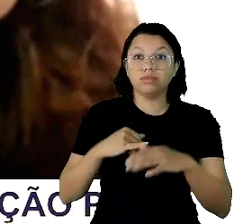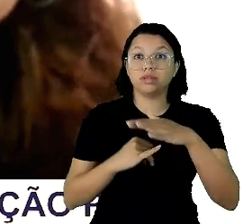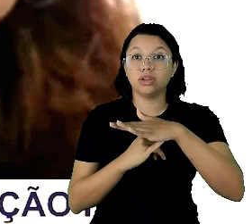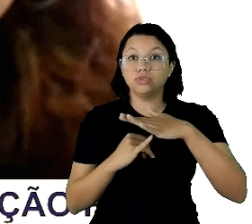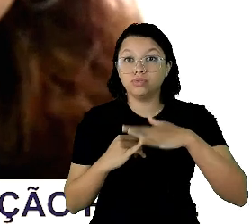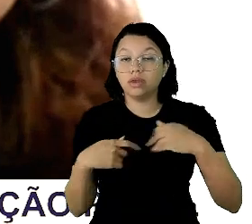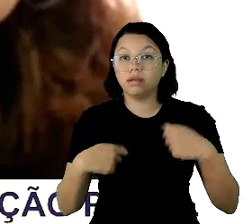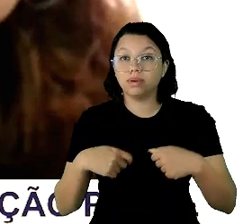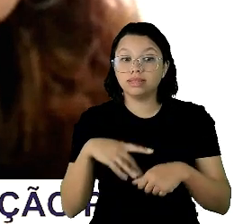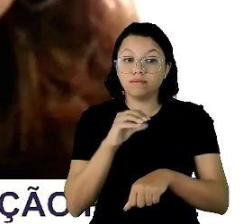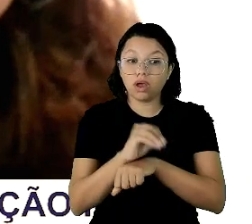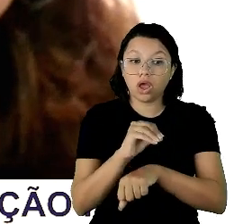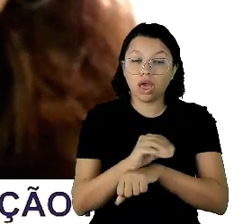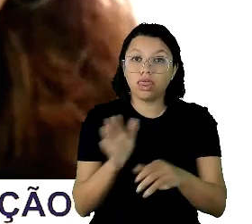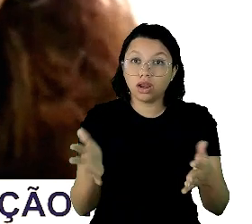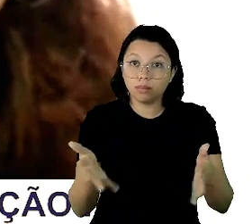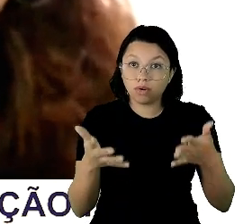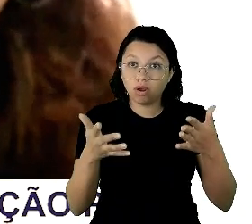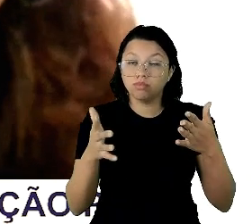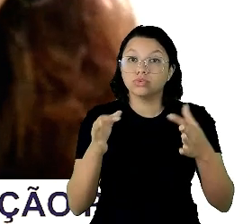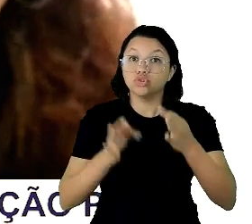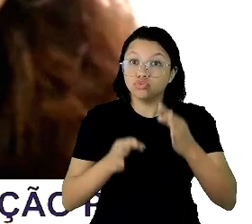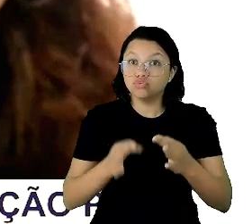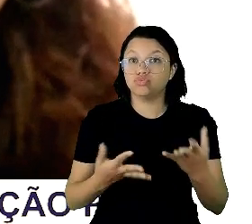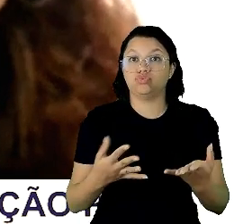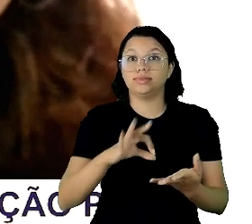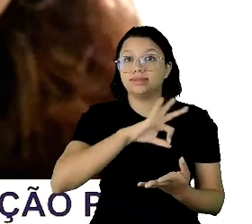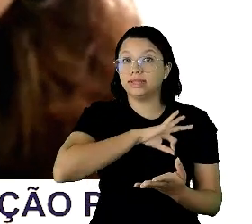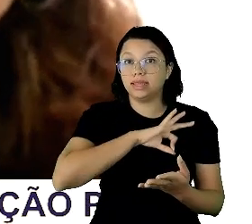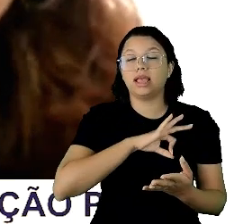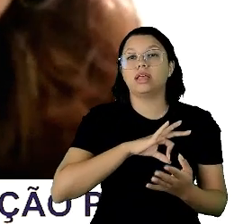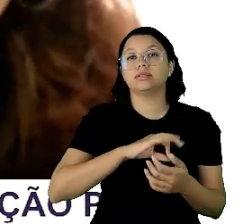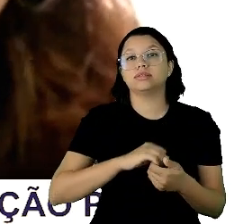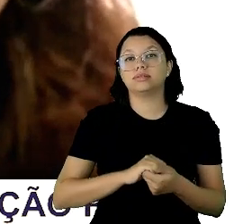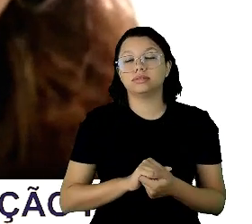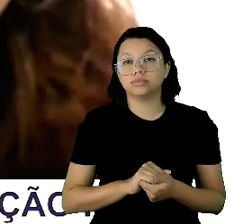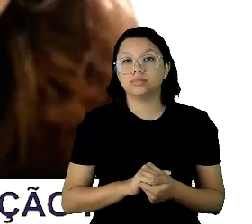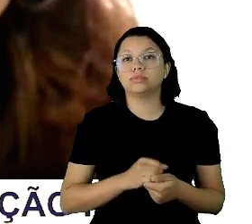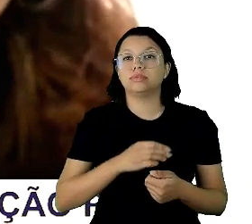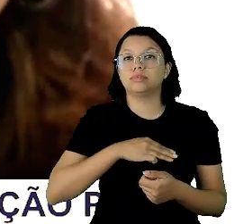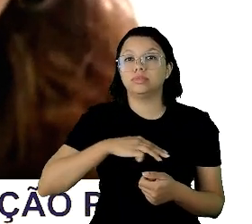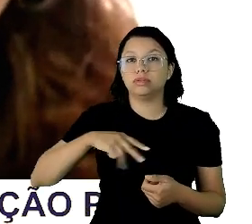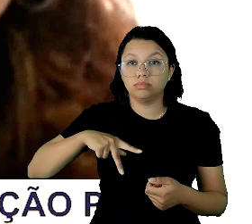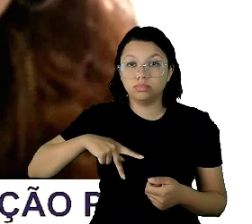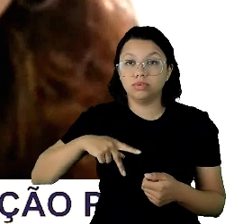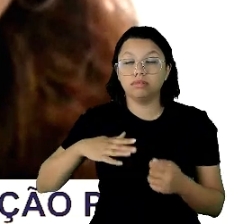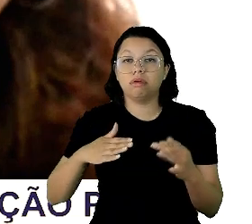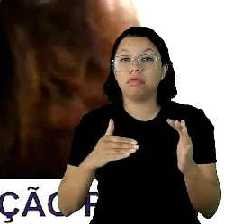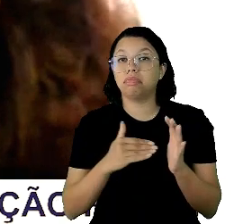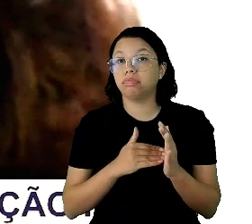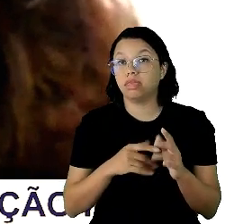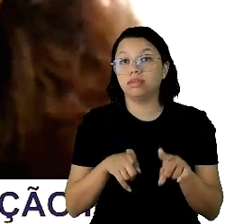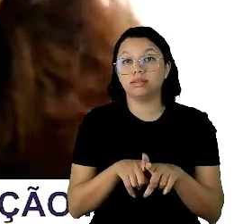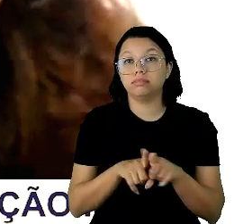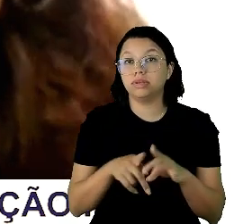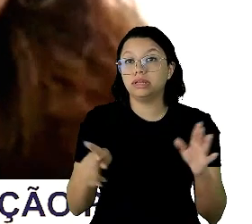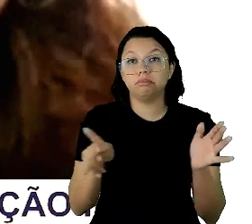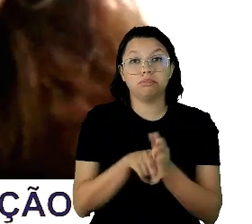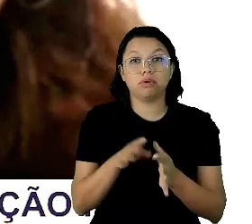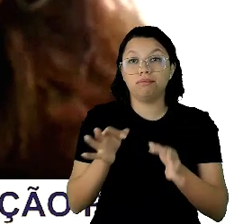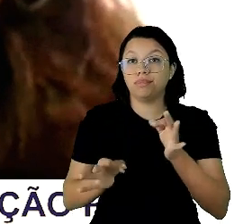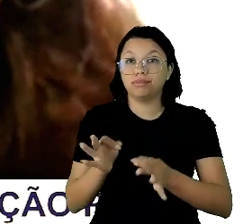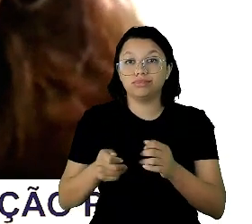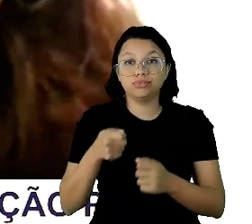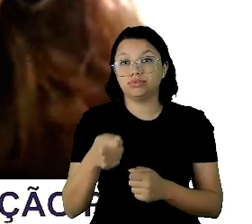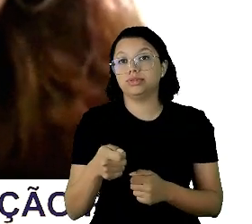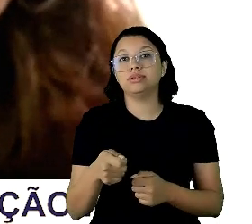da justiça, delegacias de polícia, Ministério Público e até mesmo na própria magistratura, né, uma situação que a gente já